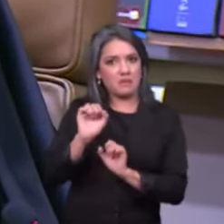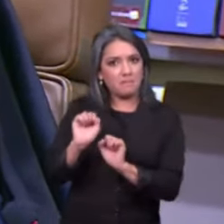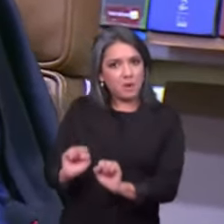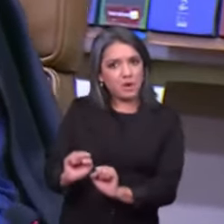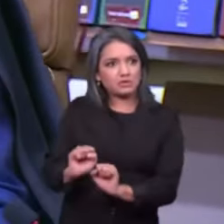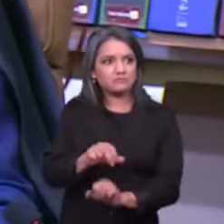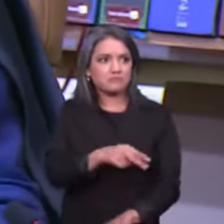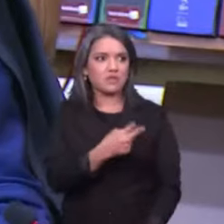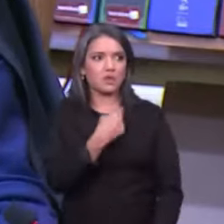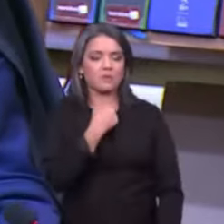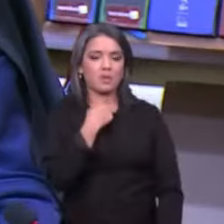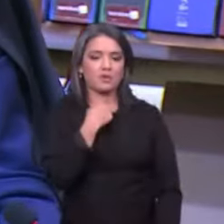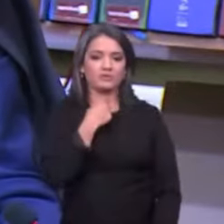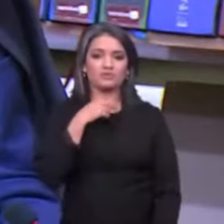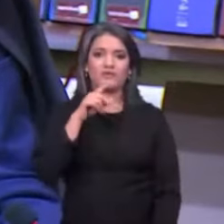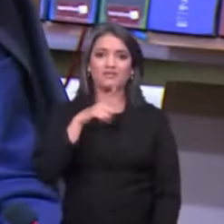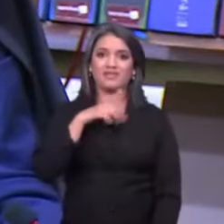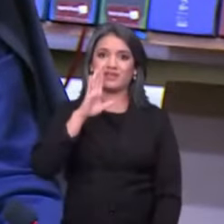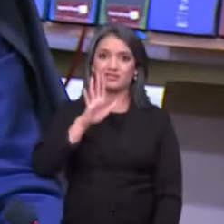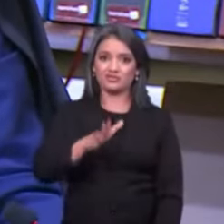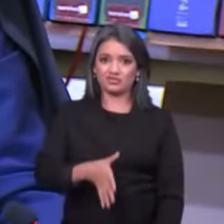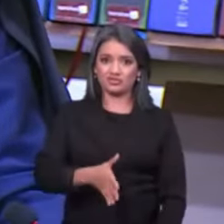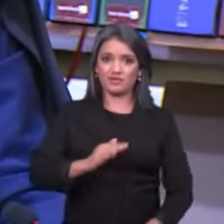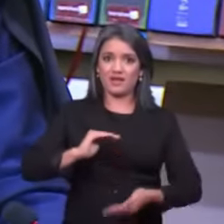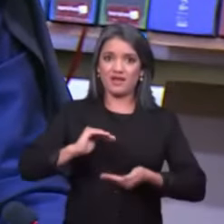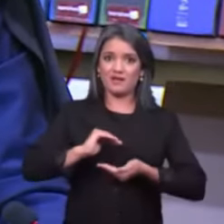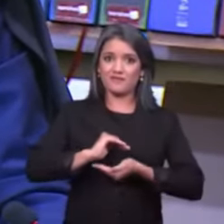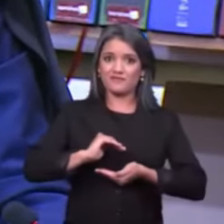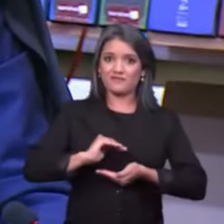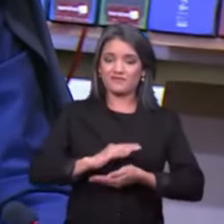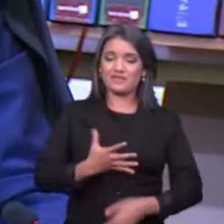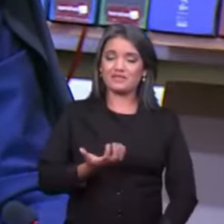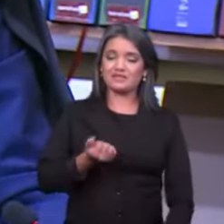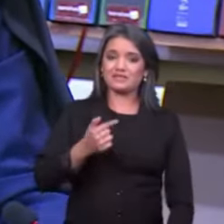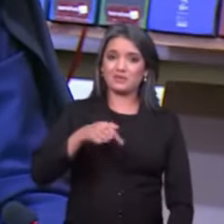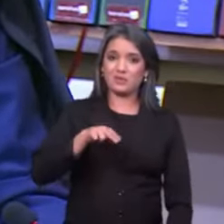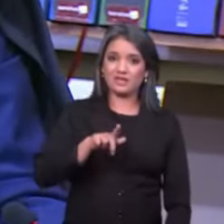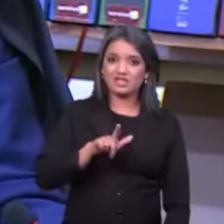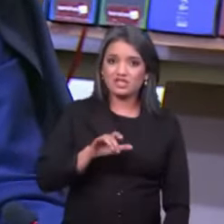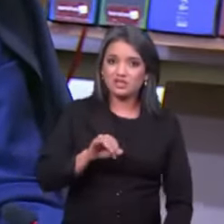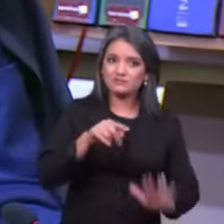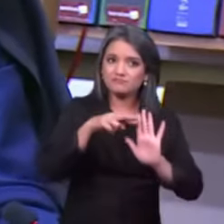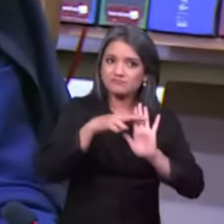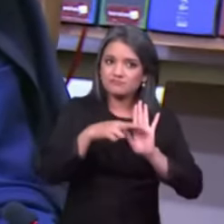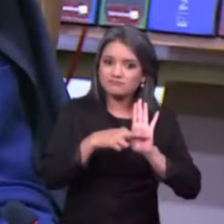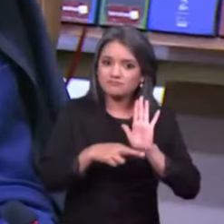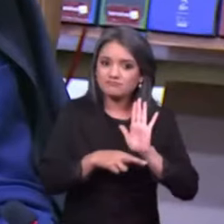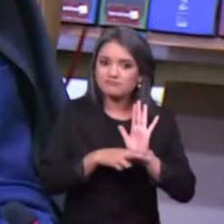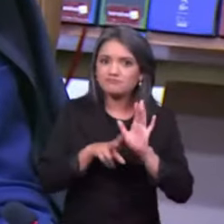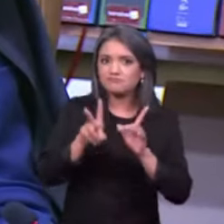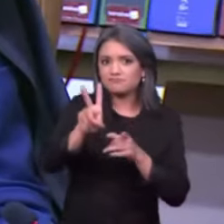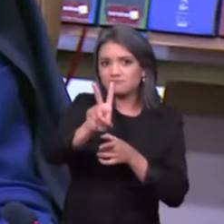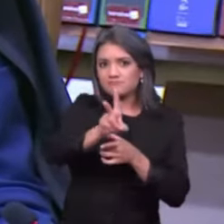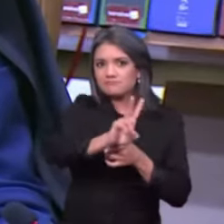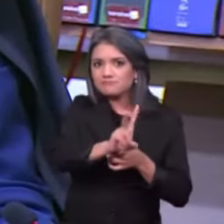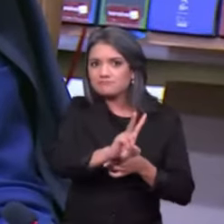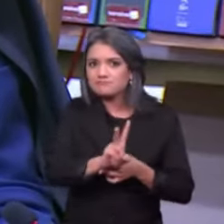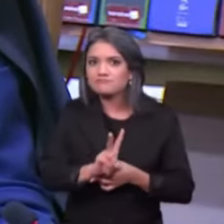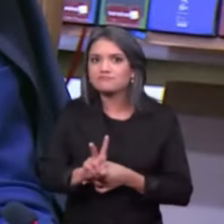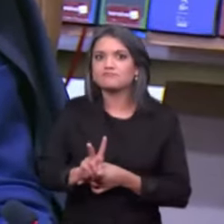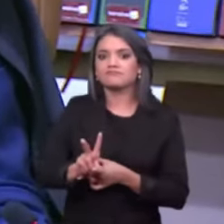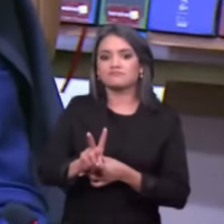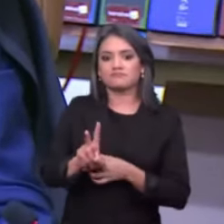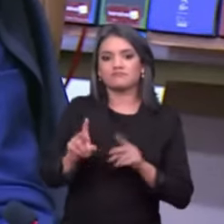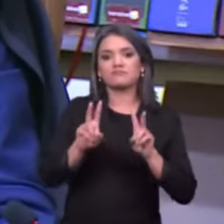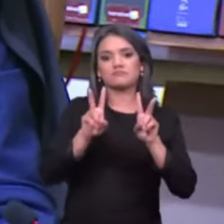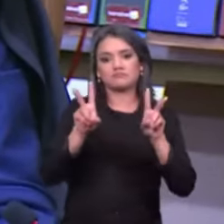Há uma agência reguladora, normativa e fiscalizadora a respeito